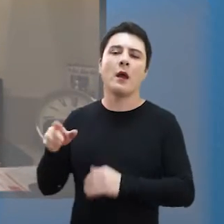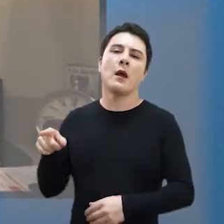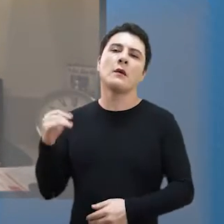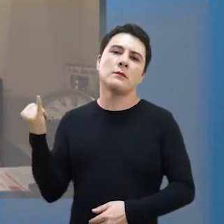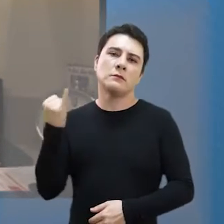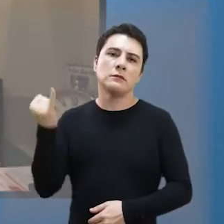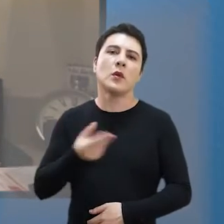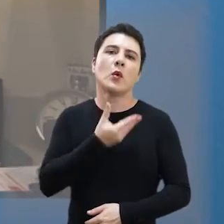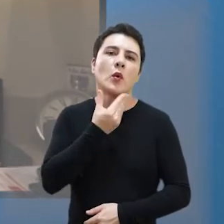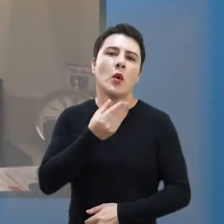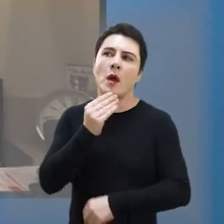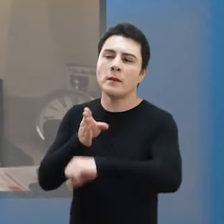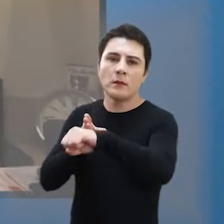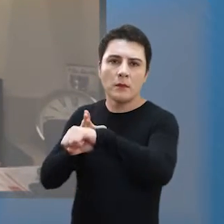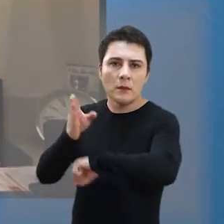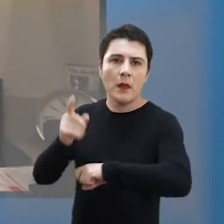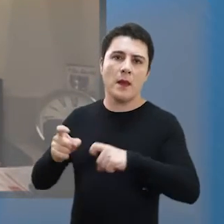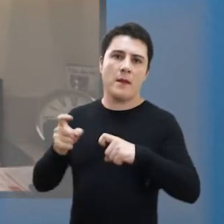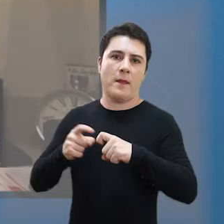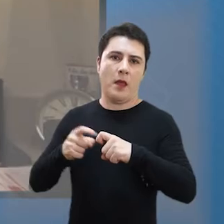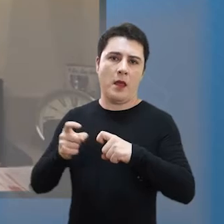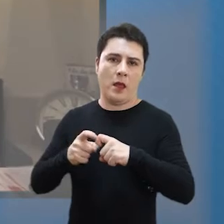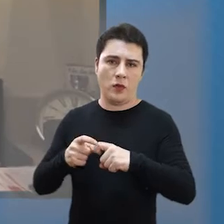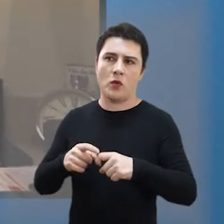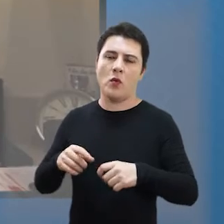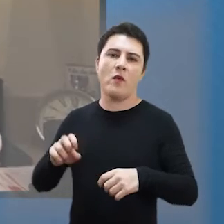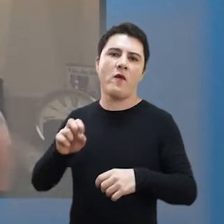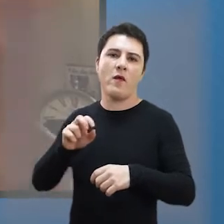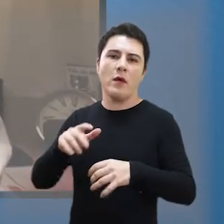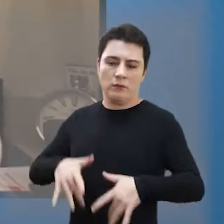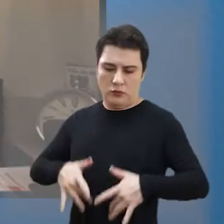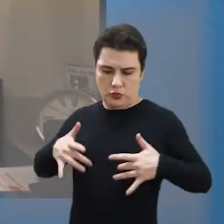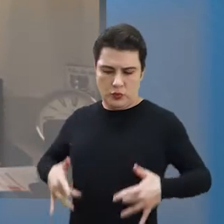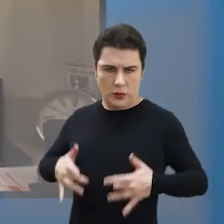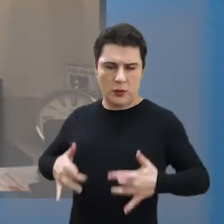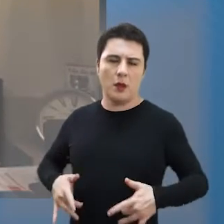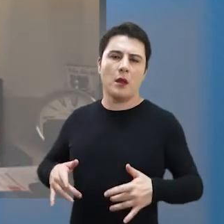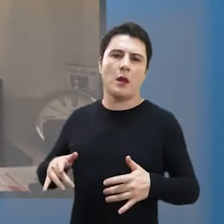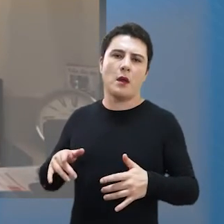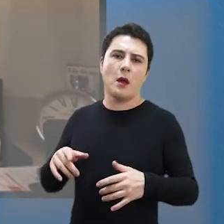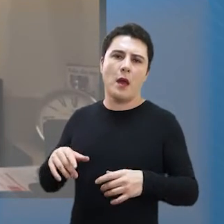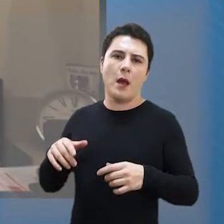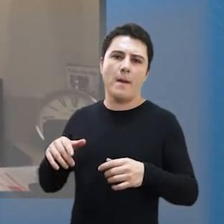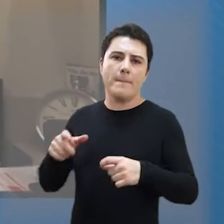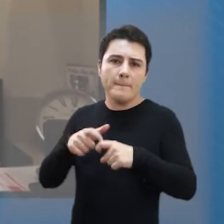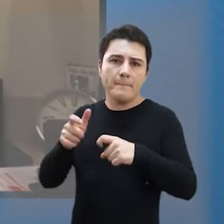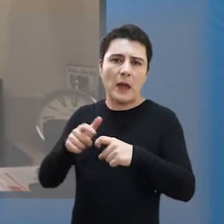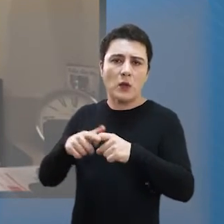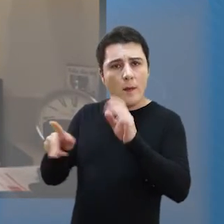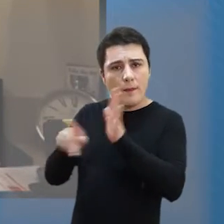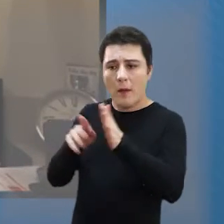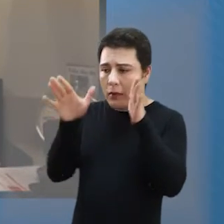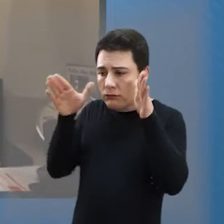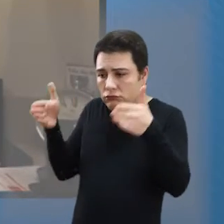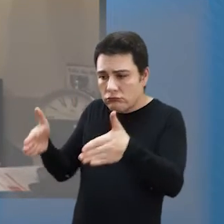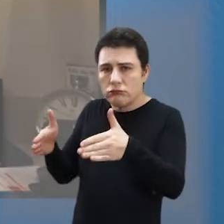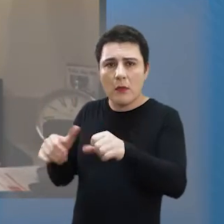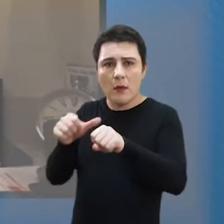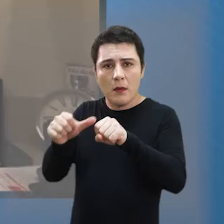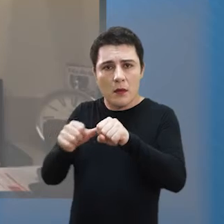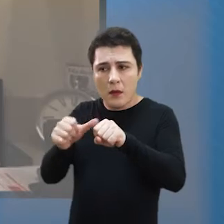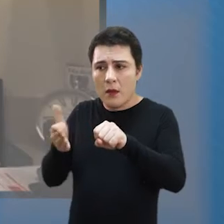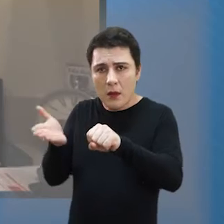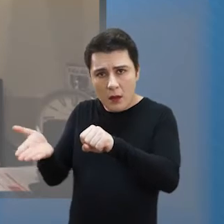idade, é importante que o homem procure o médico, ou o clínico geral, ou o urologista, que é o médico mais específico aí da